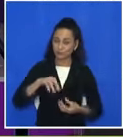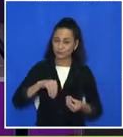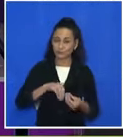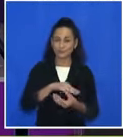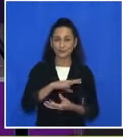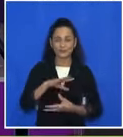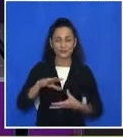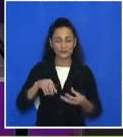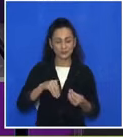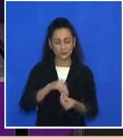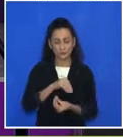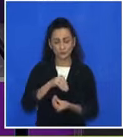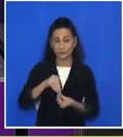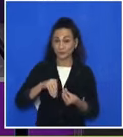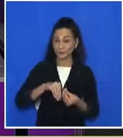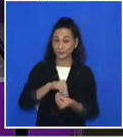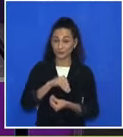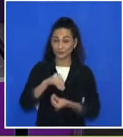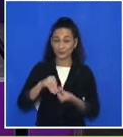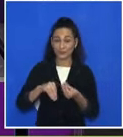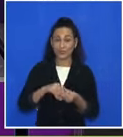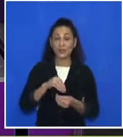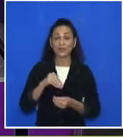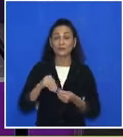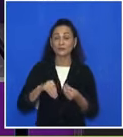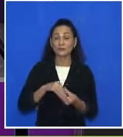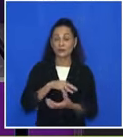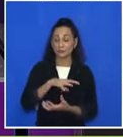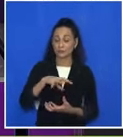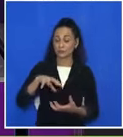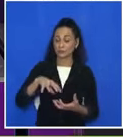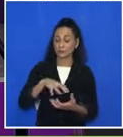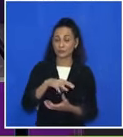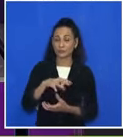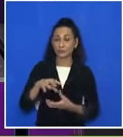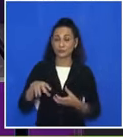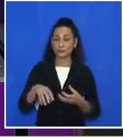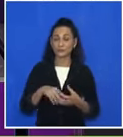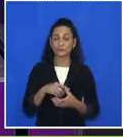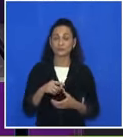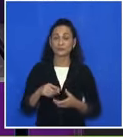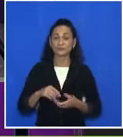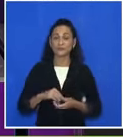globo e sendo embaralhadas para que possamos então receber a bola